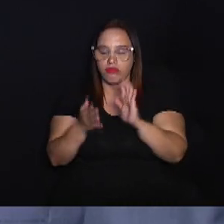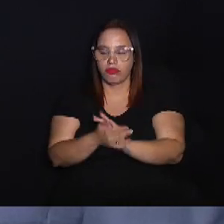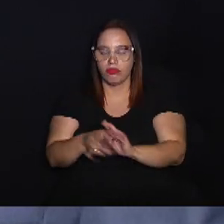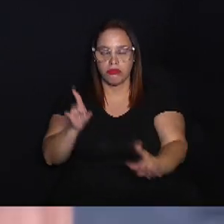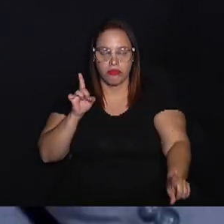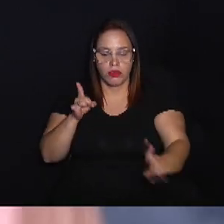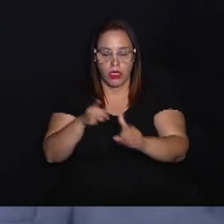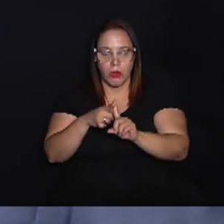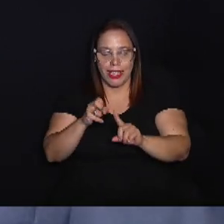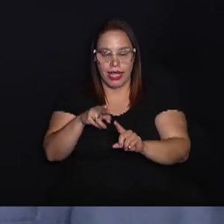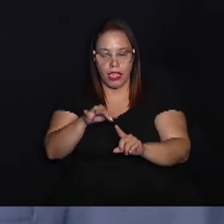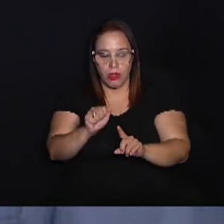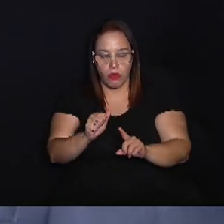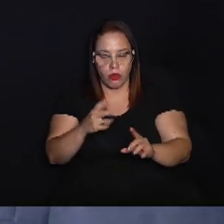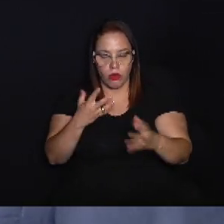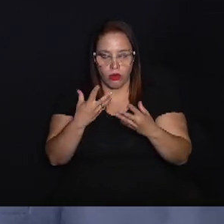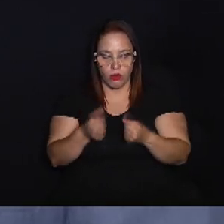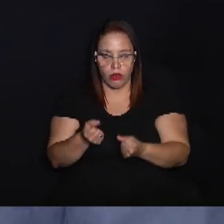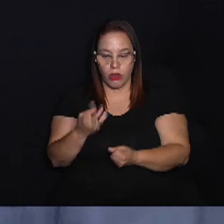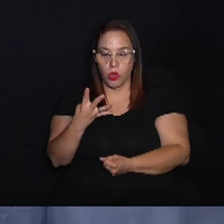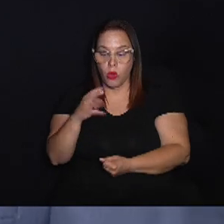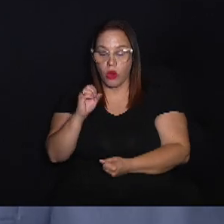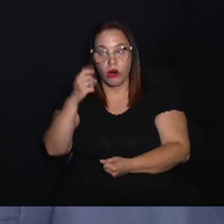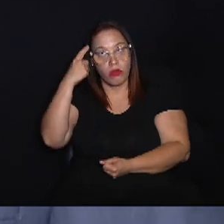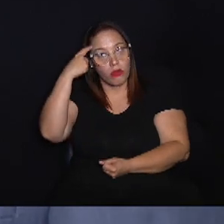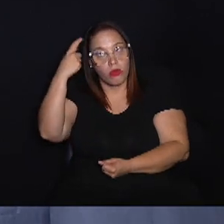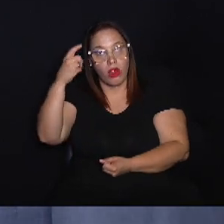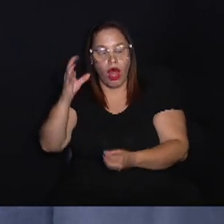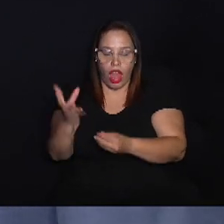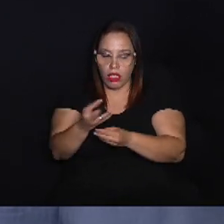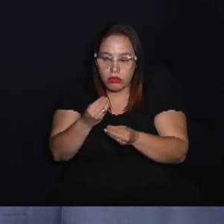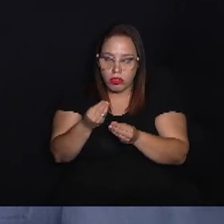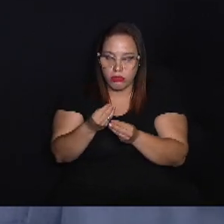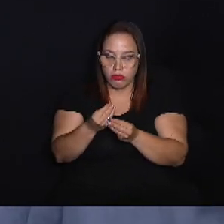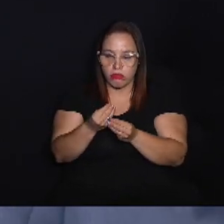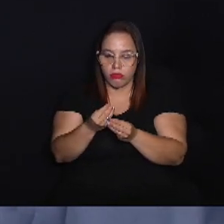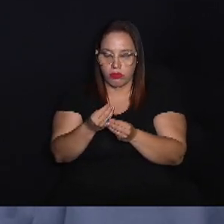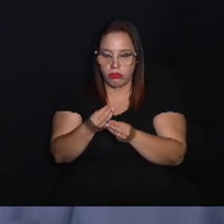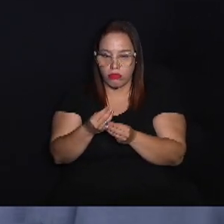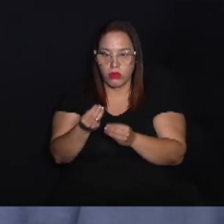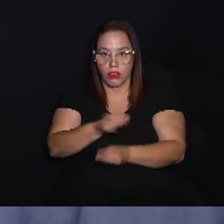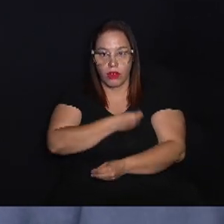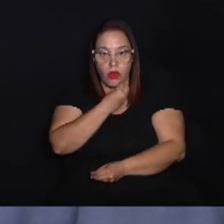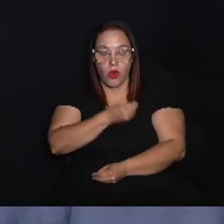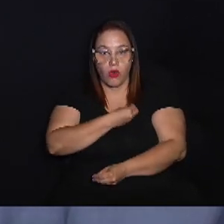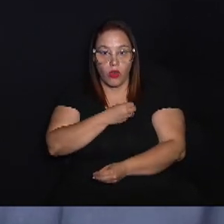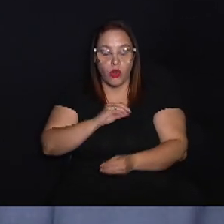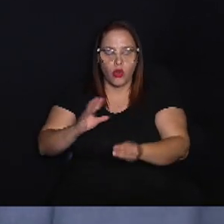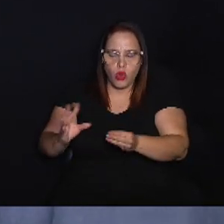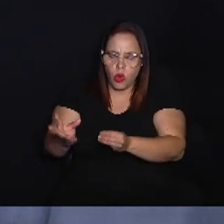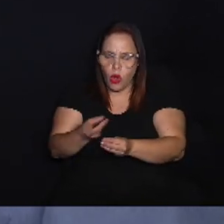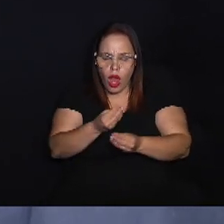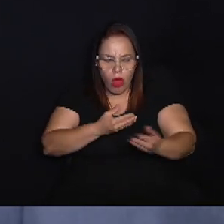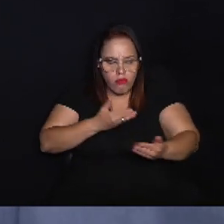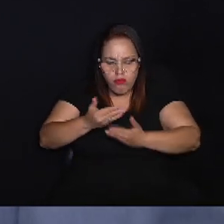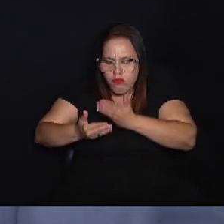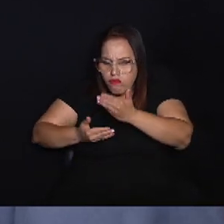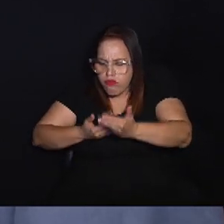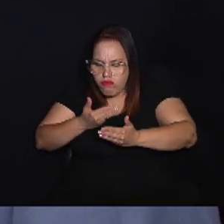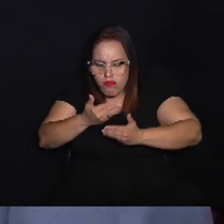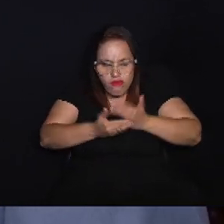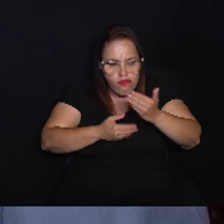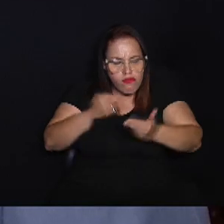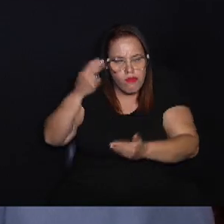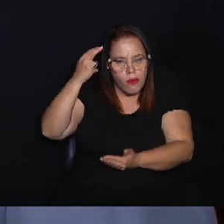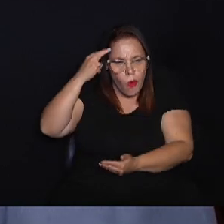objetivo de uma academia é reunir 40 intelectuais ou 40 artistas em que eles vivenciem a sua arte, troquem ideias,